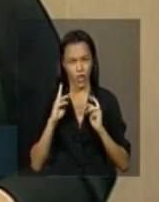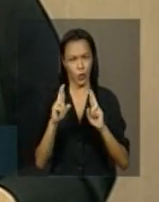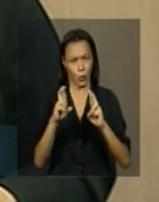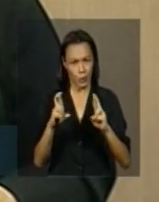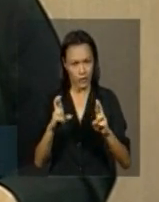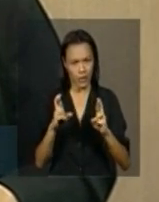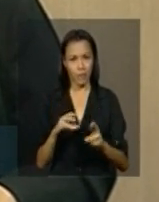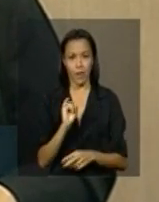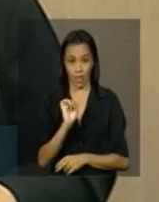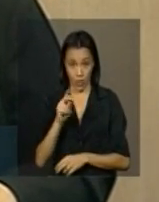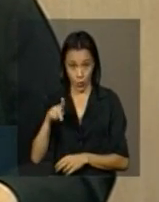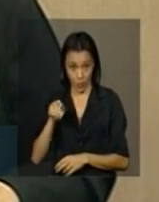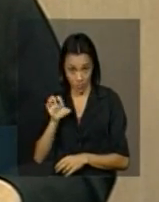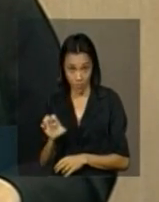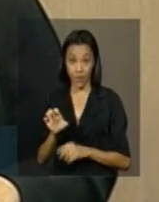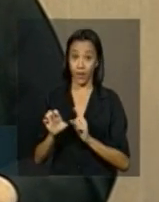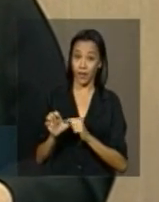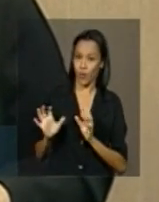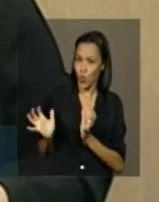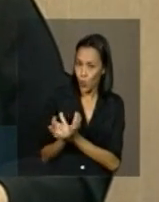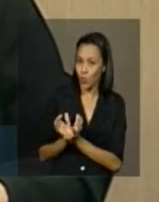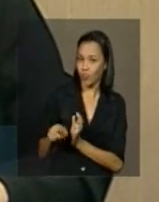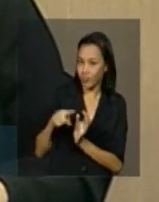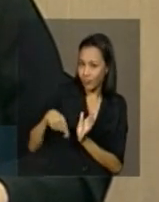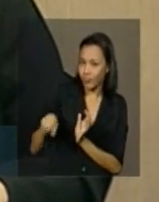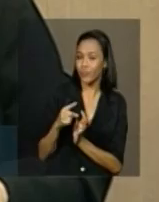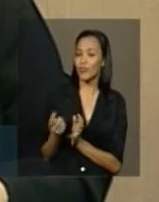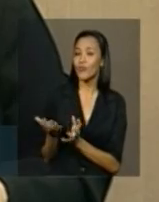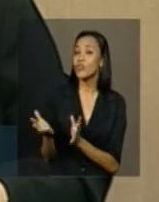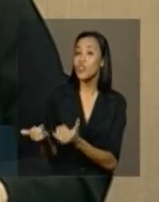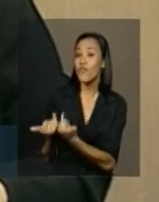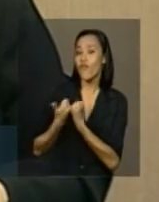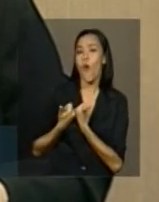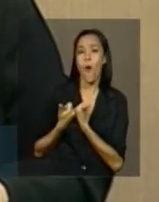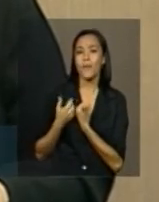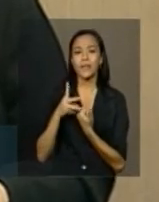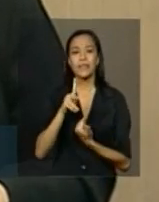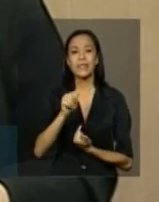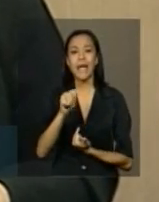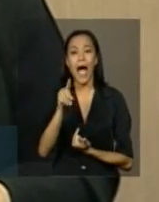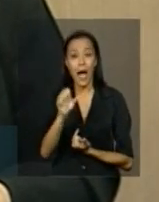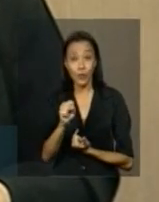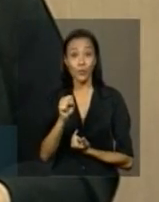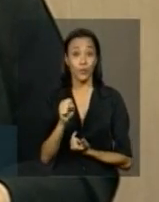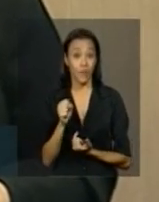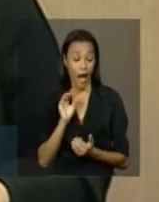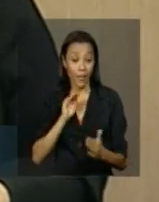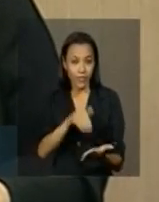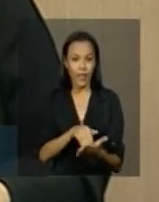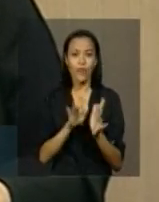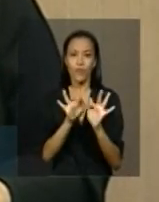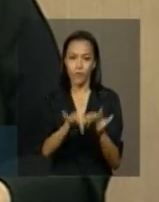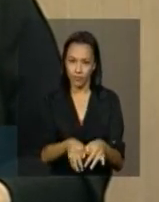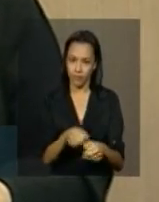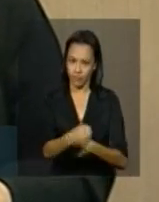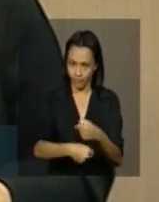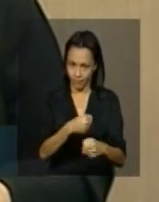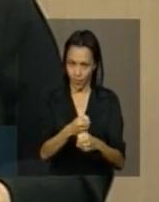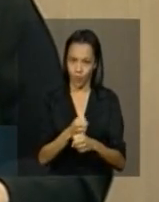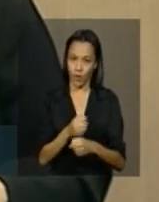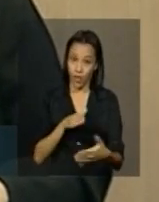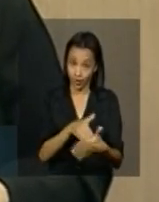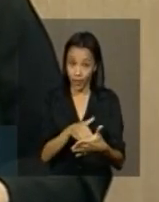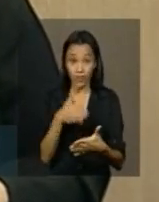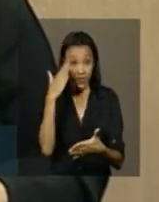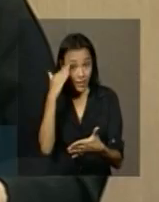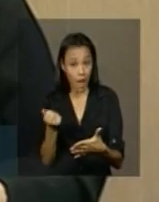o í equipe do dalta o pessoal todo lá nos ofereça um dado eh do prodes até o final do ano como é de prx um dado que a